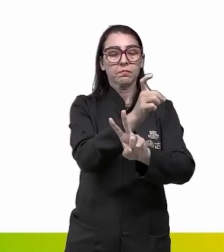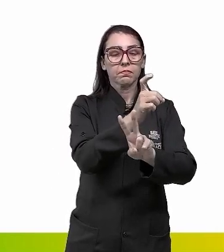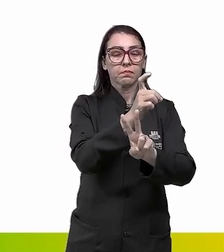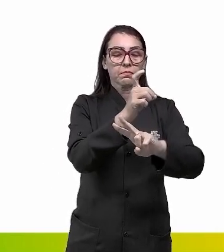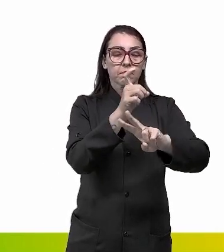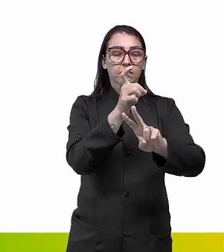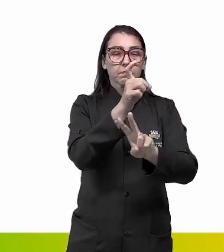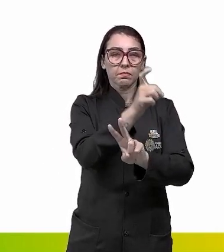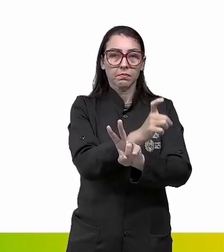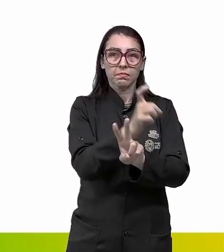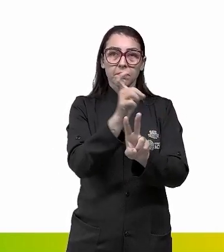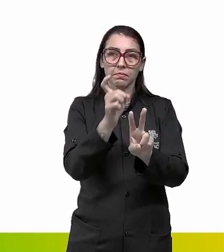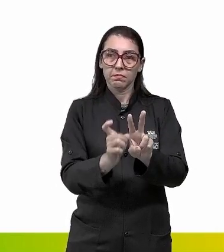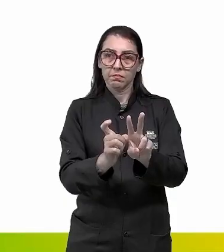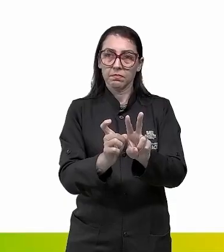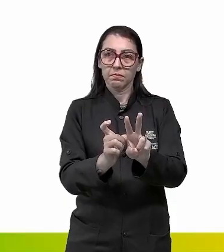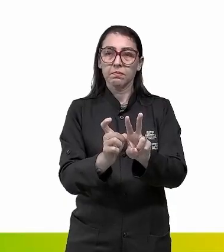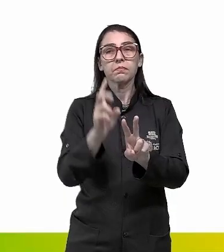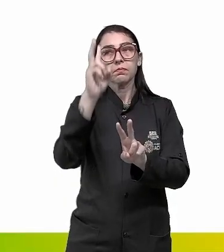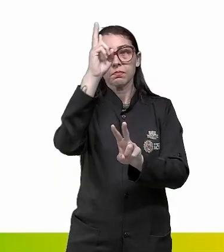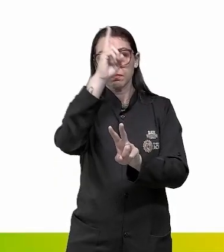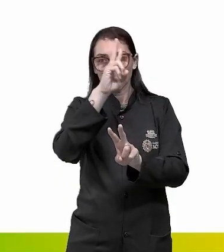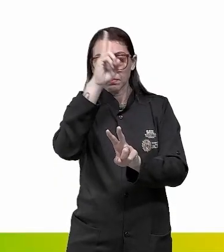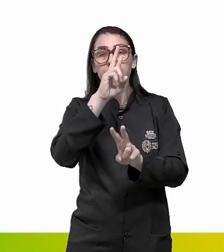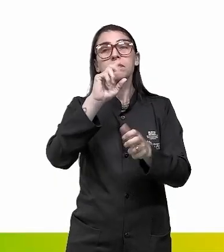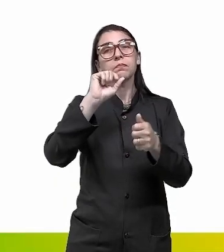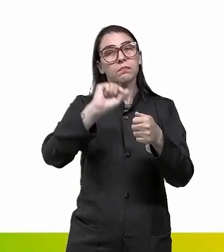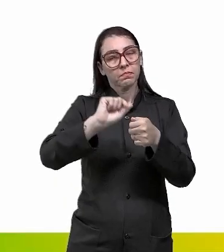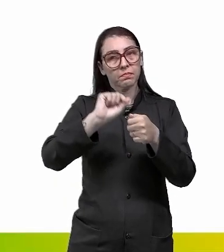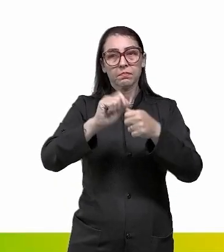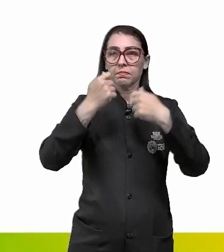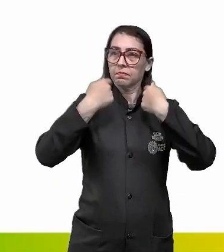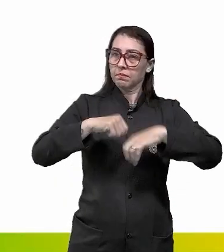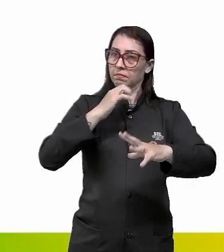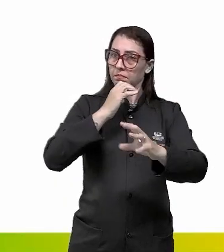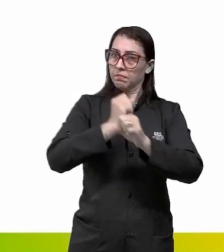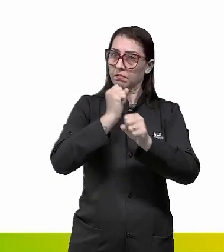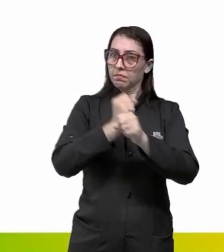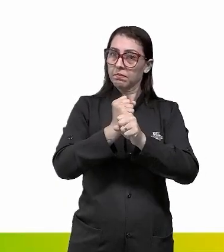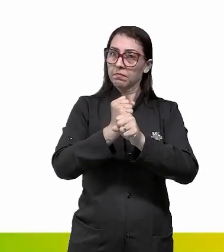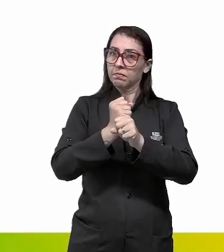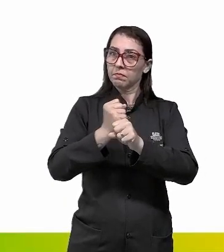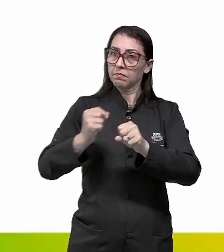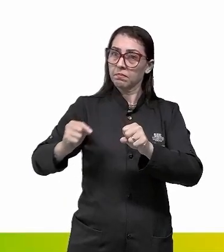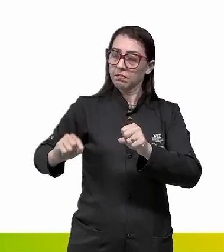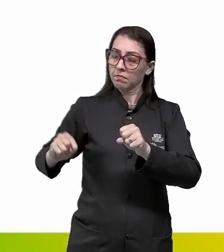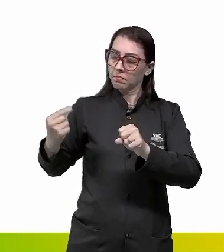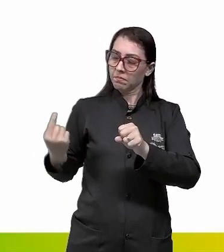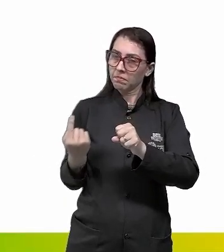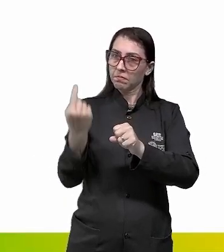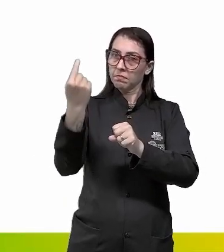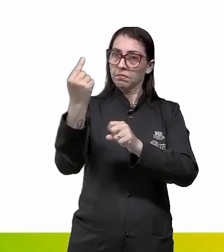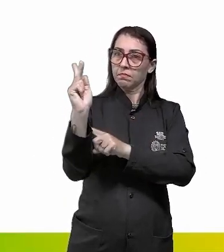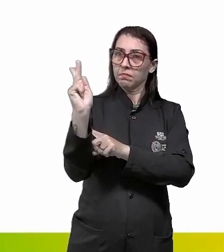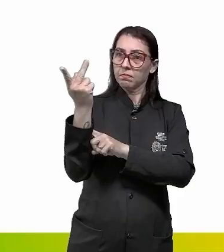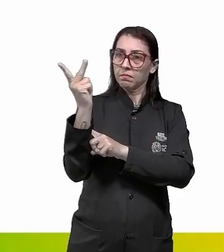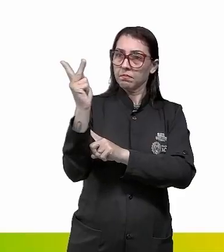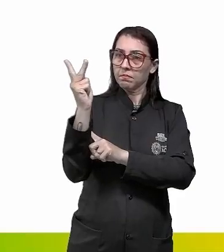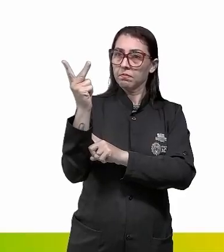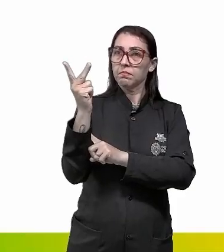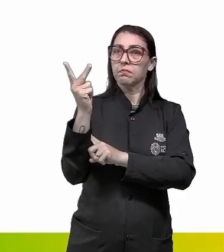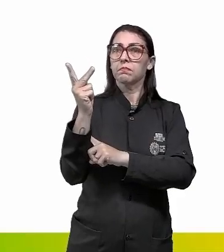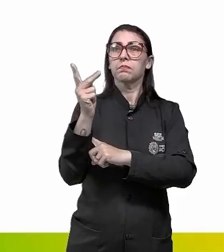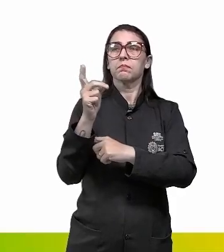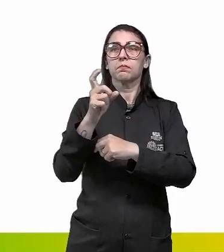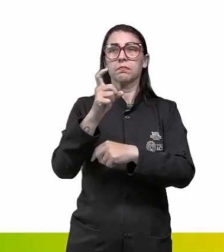x. Você lembra, né, que nós já fizemos em alguma ocasião, você precisa calcular a altura aqui, h, que é